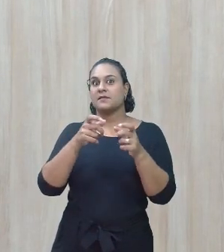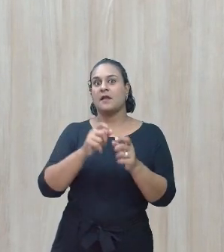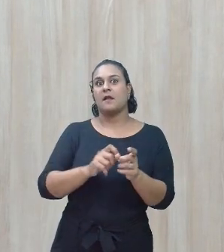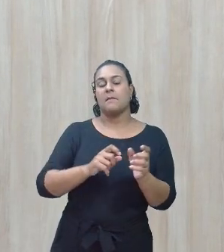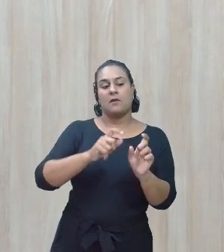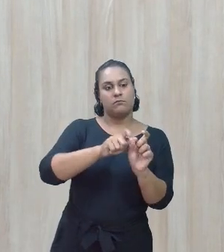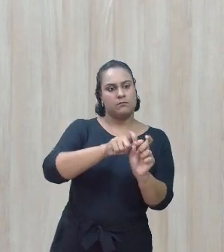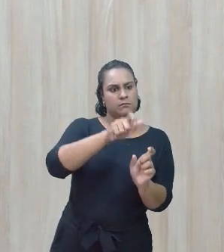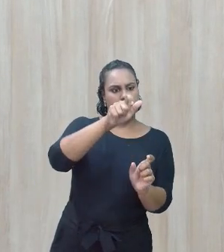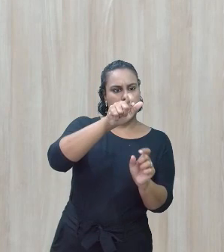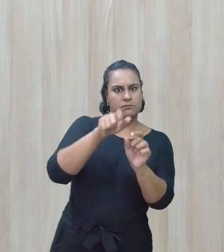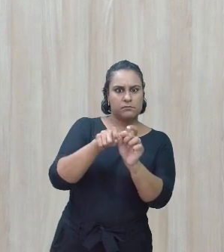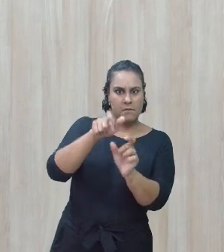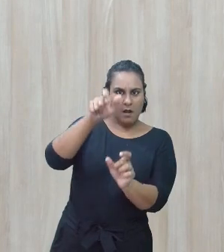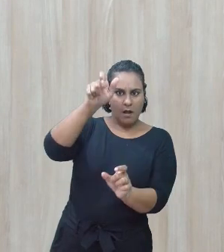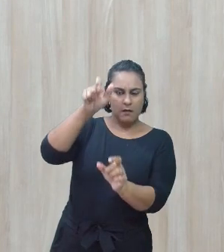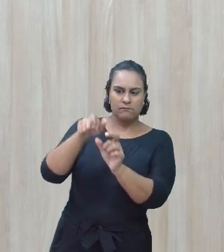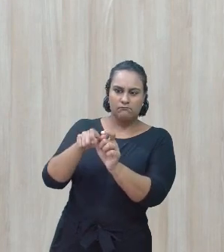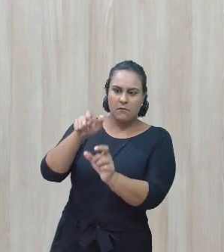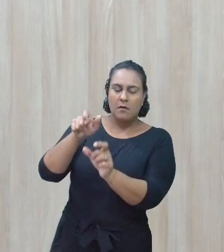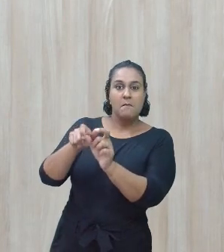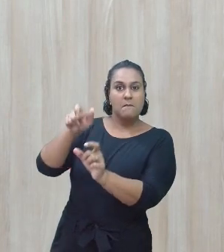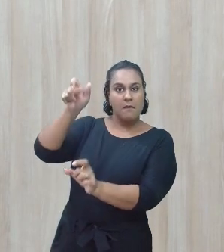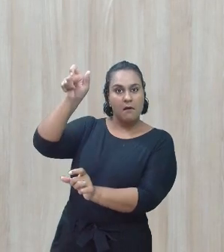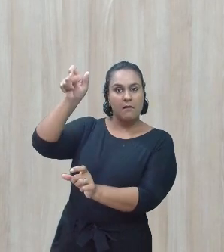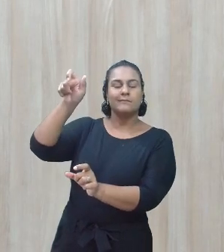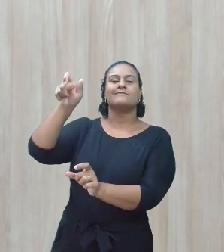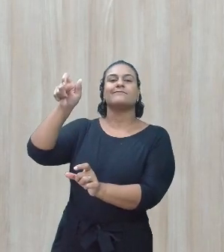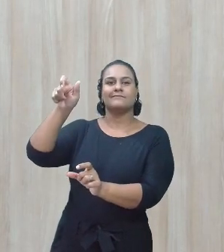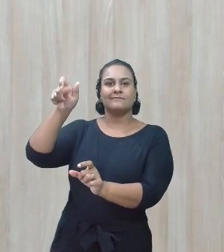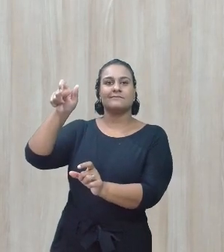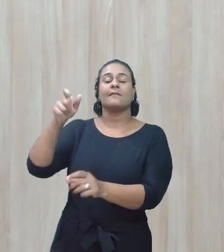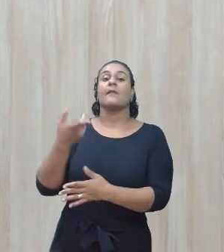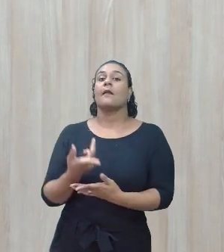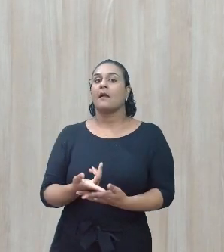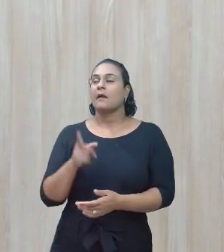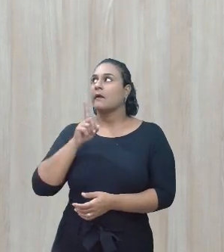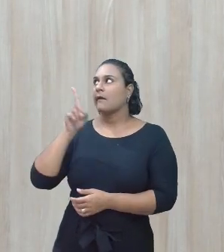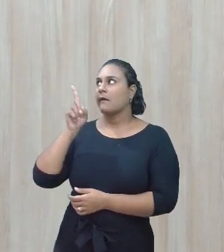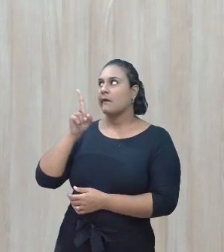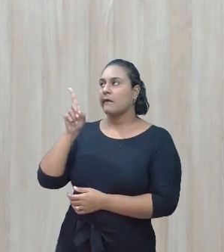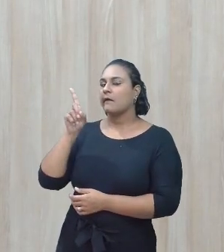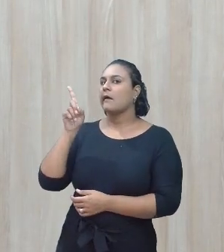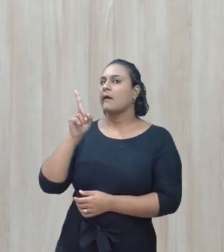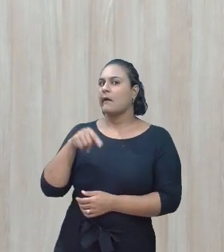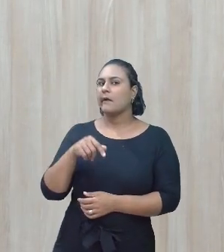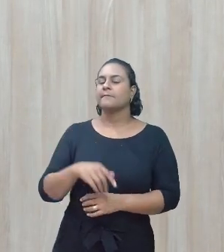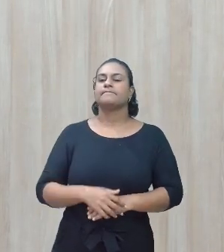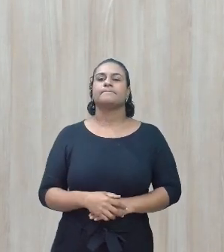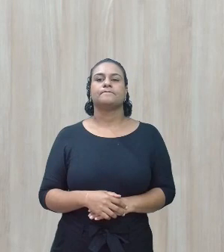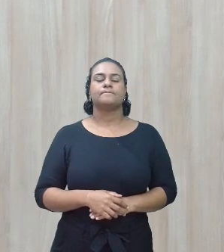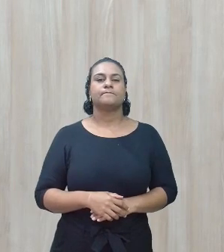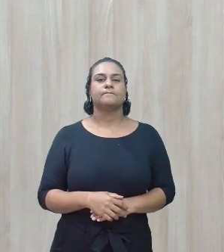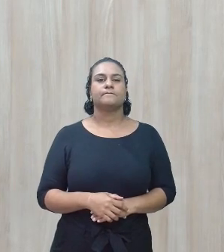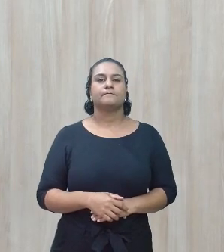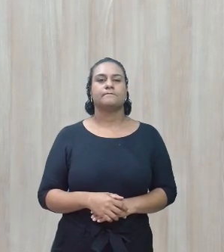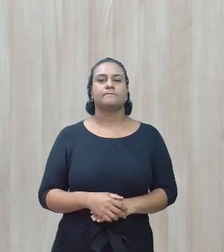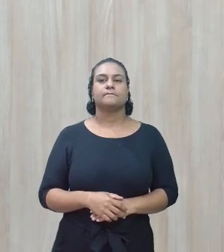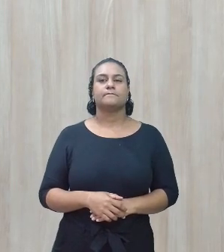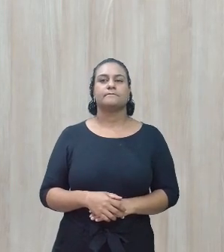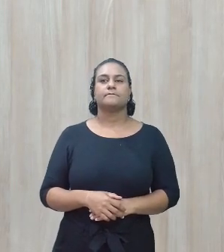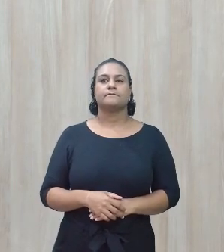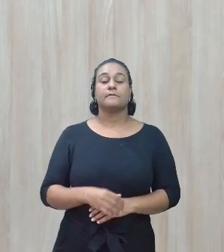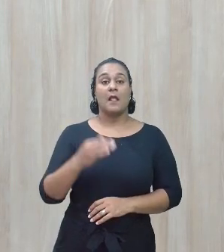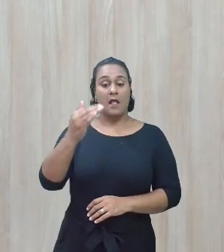barra variando, mas ele não está ocupando tanto espaço. Lembrando que essa ideia ela é proporcional, tá? No caso